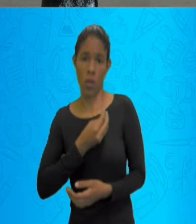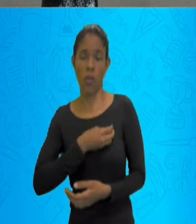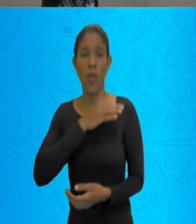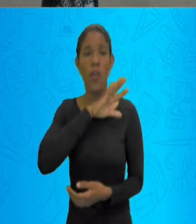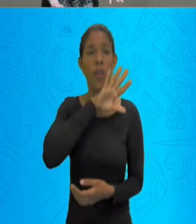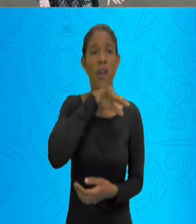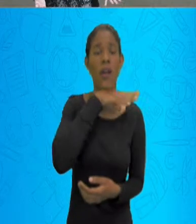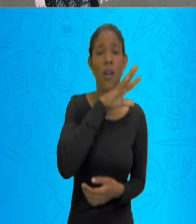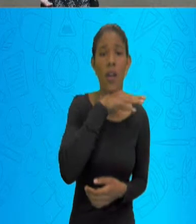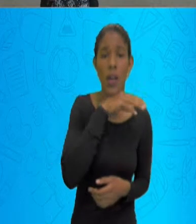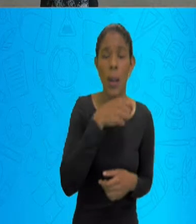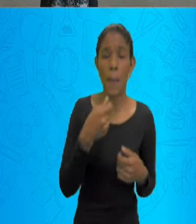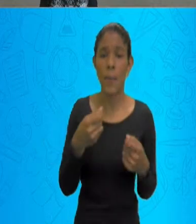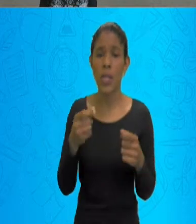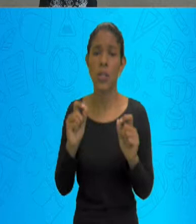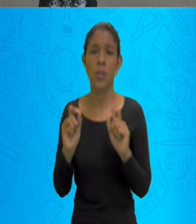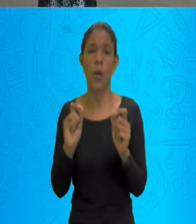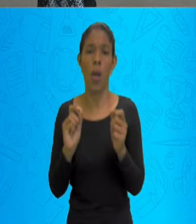o mimetismo,